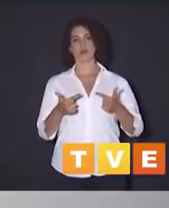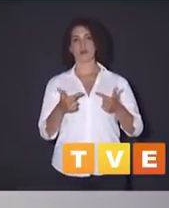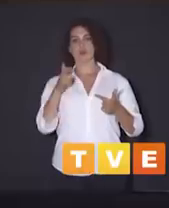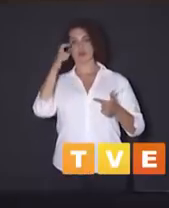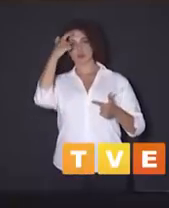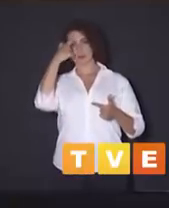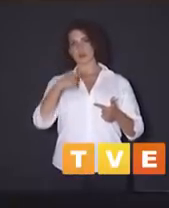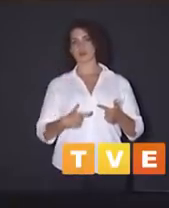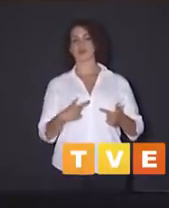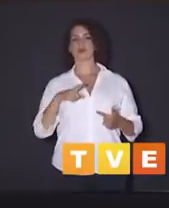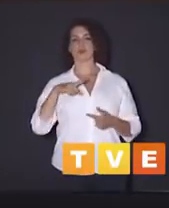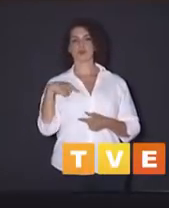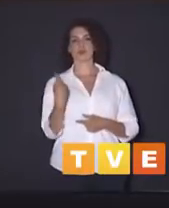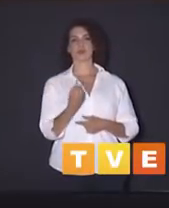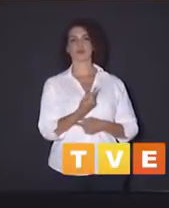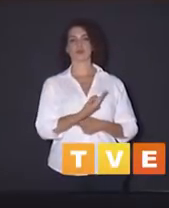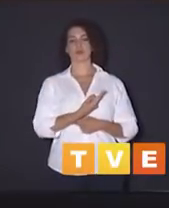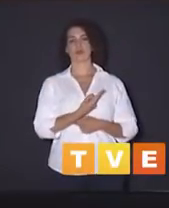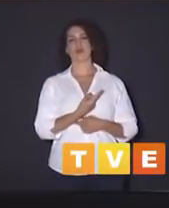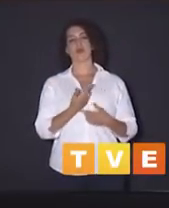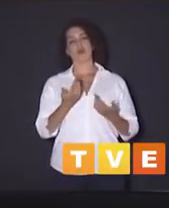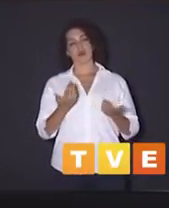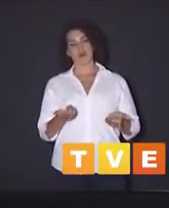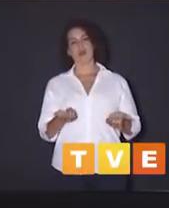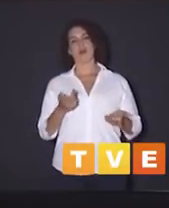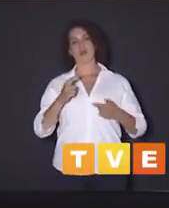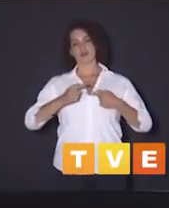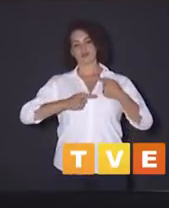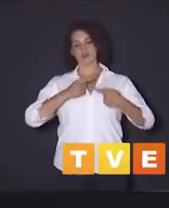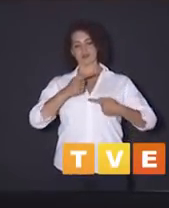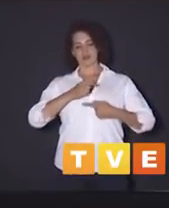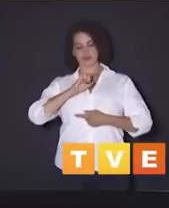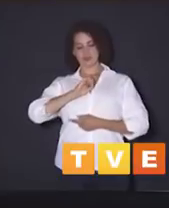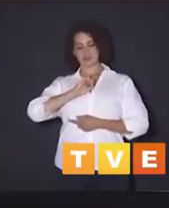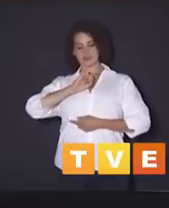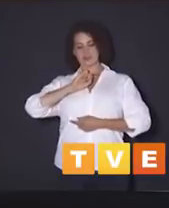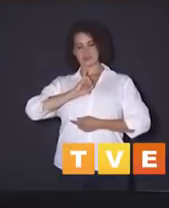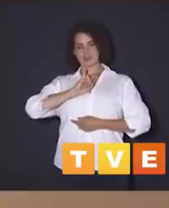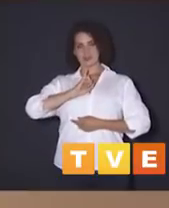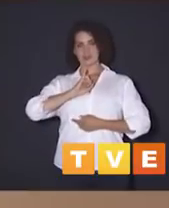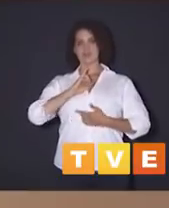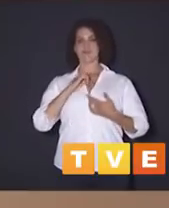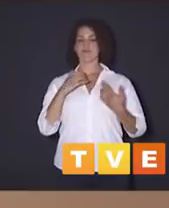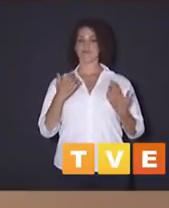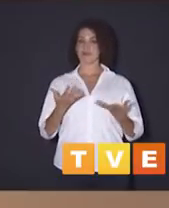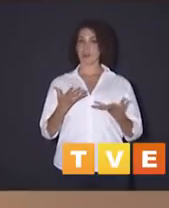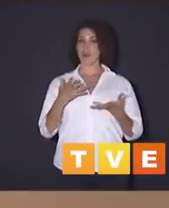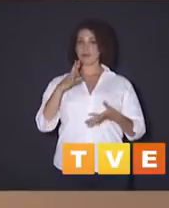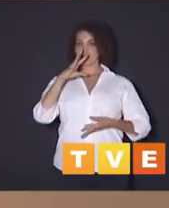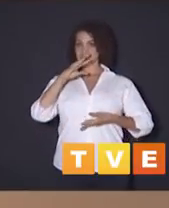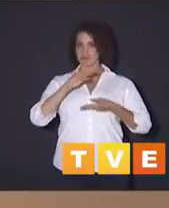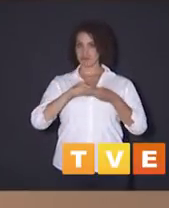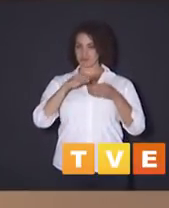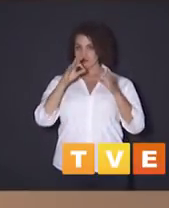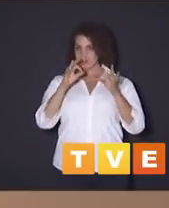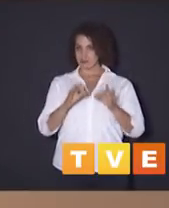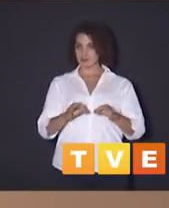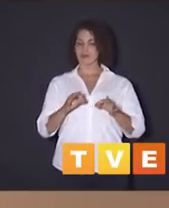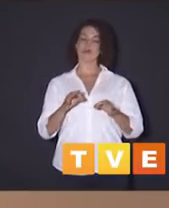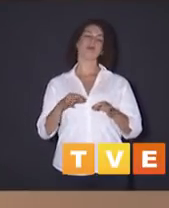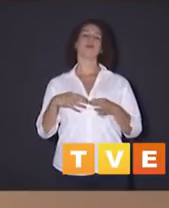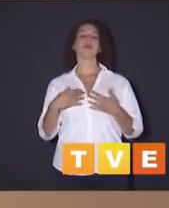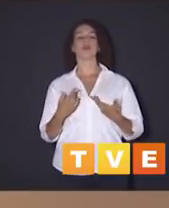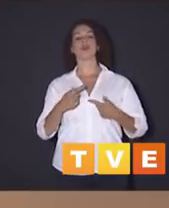nós é o que a gente chama de gestão desse e aí fechando o mesmo a gestão desenvolvimento territorial